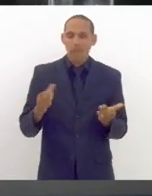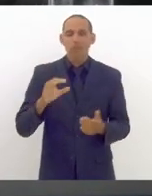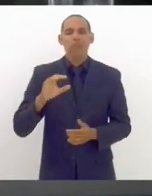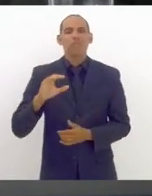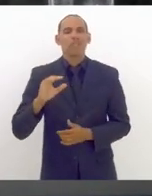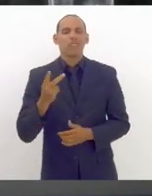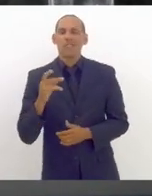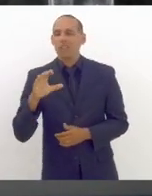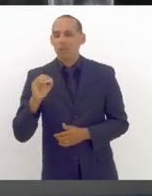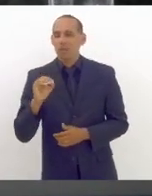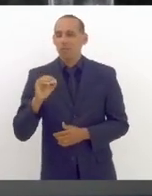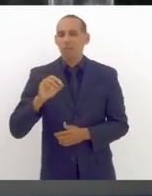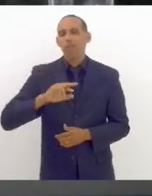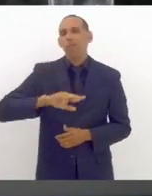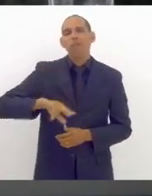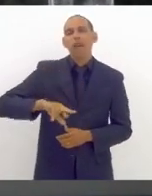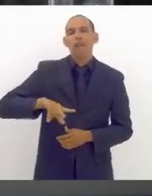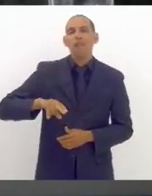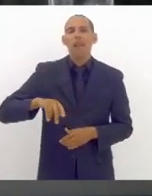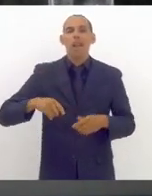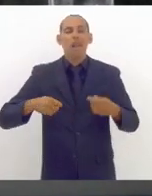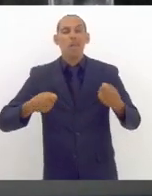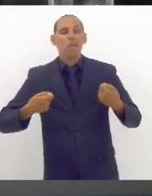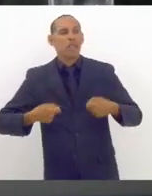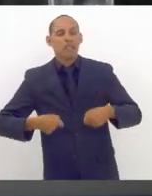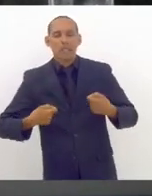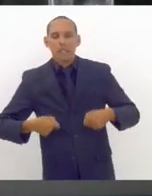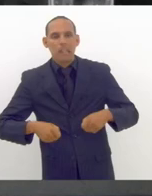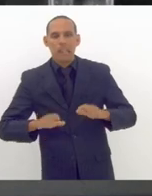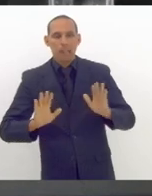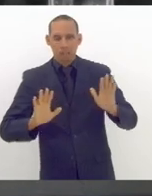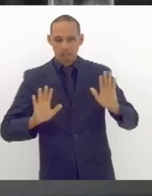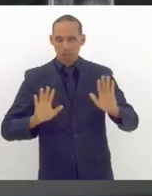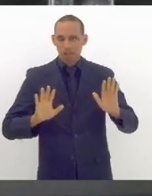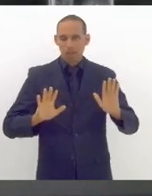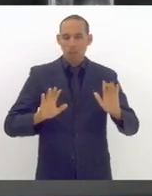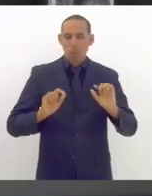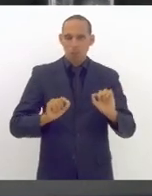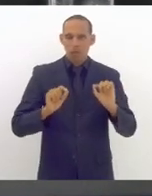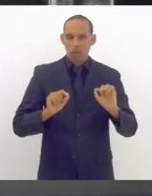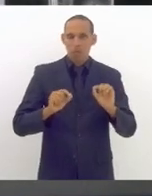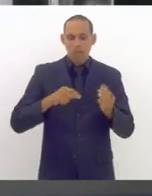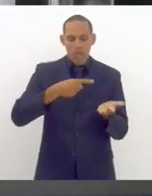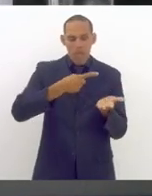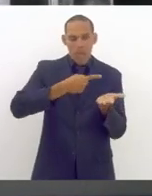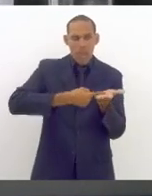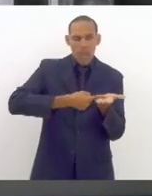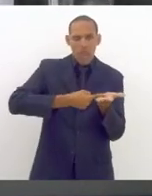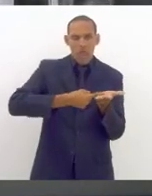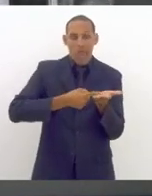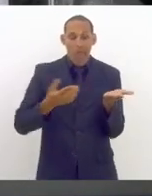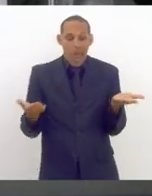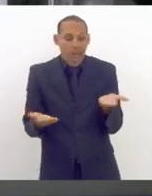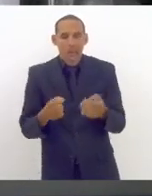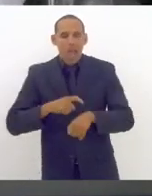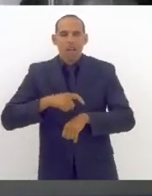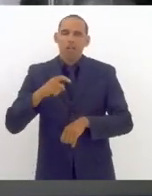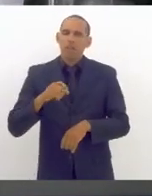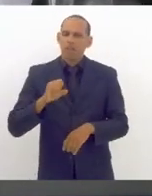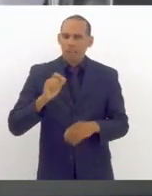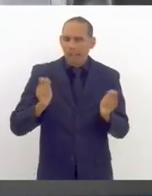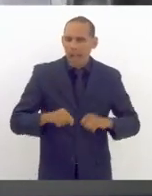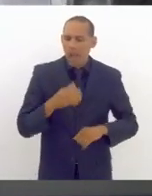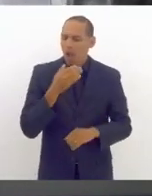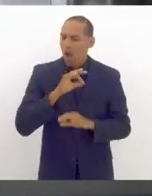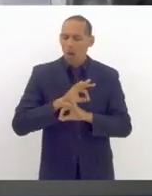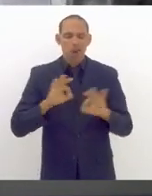não é necessariamente né eu acordo nesse minuto se pudesse seria